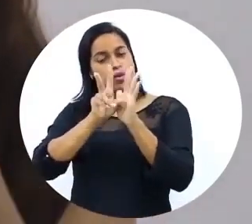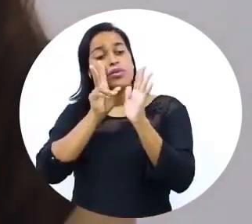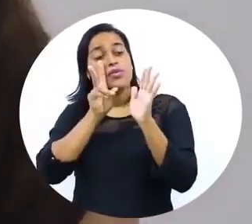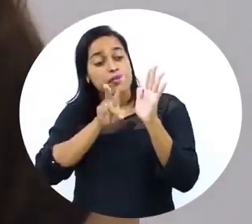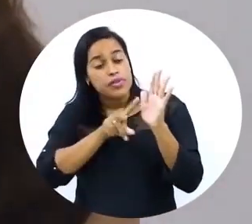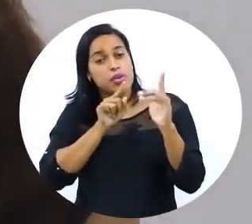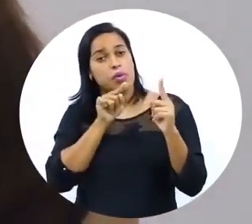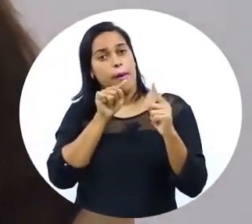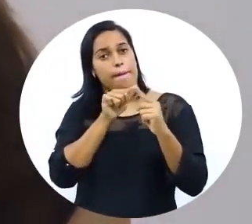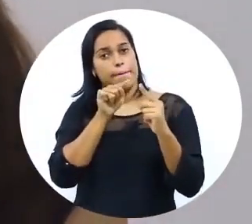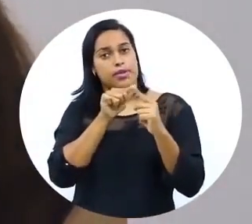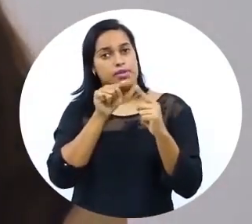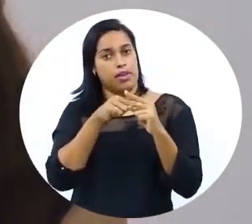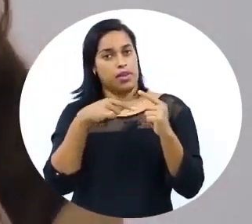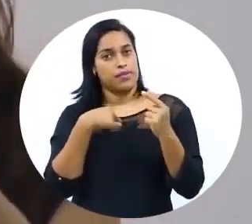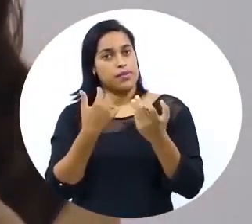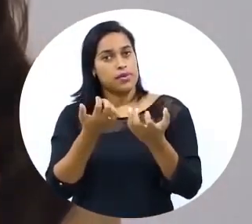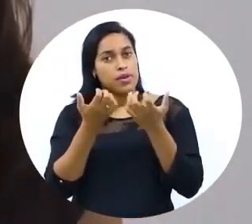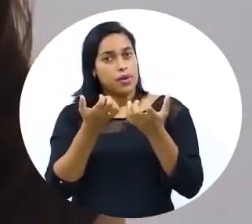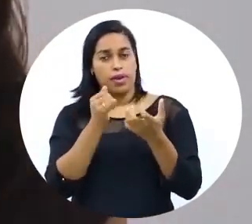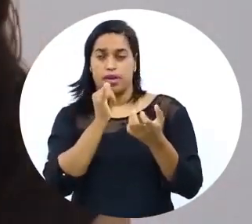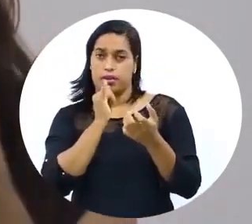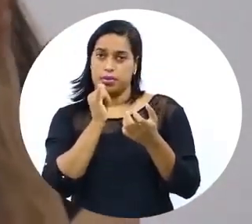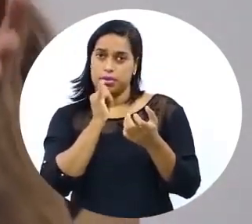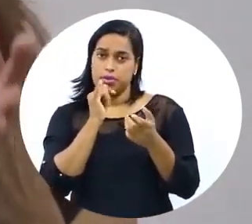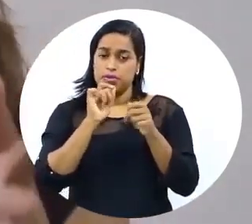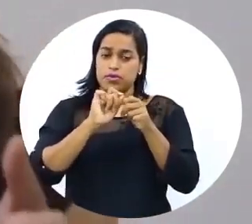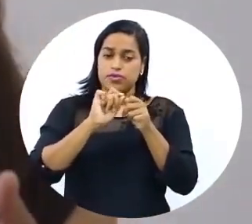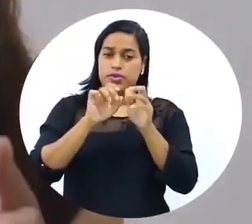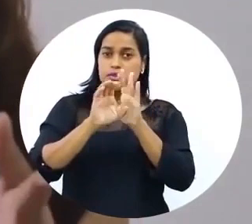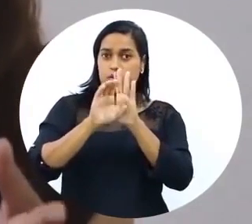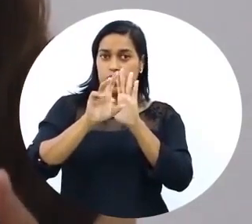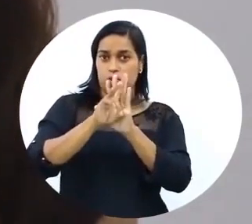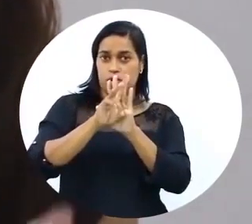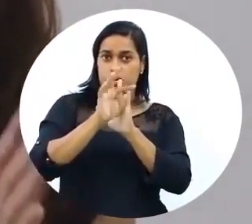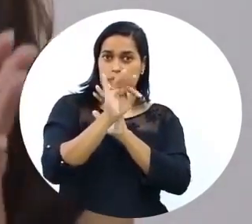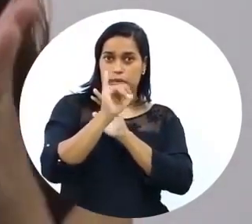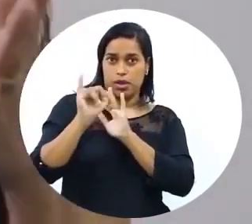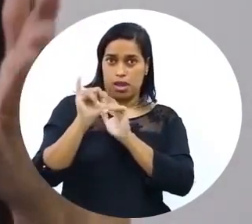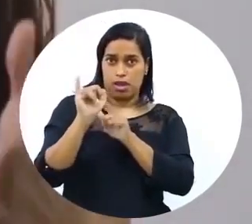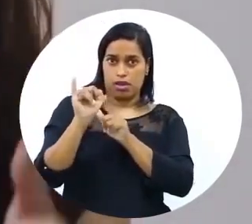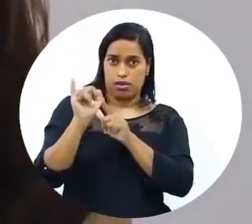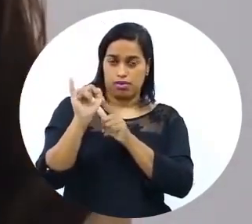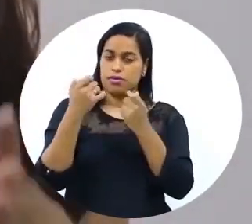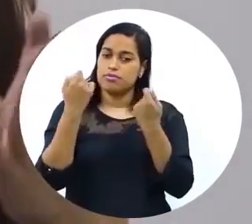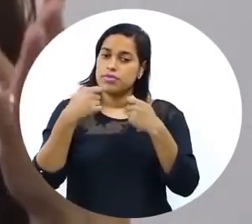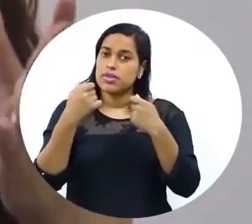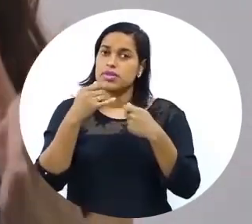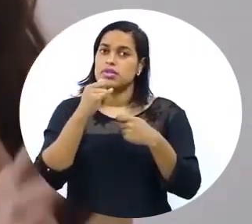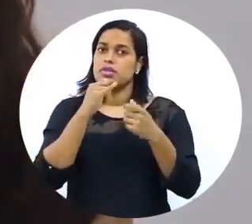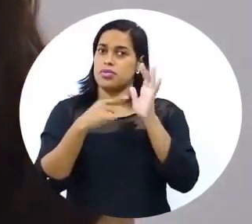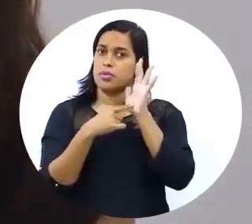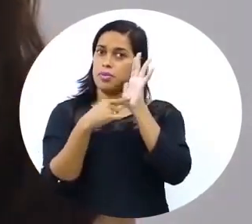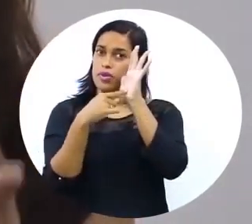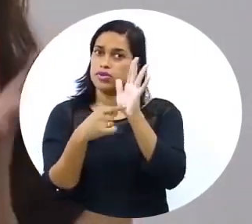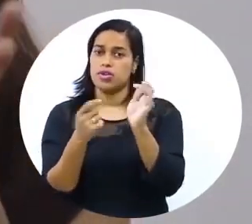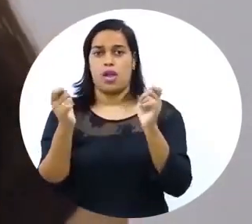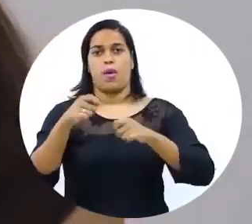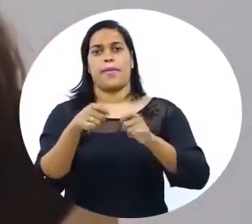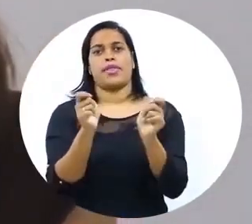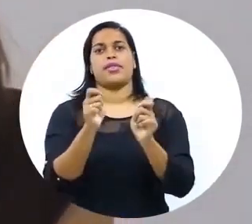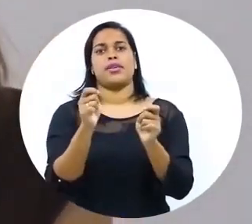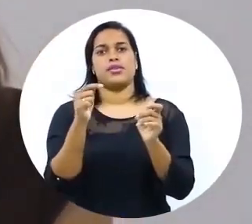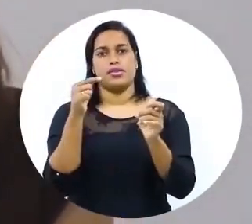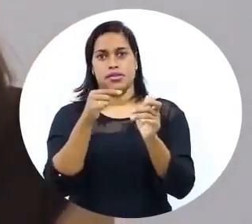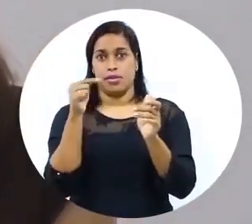visando qual é o objetivo que eu estou querendo. Então, se eu estou fazendo um currículo para o analista de TI, por exemplo, eu tenho que colocar as competências que estão exigidas